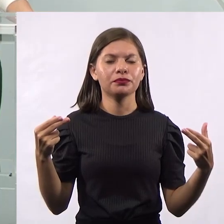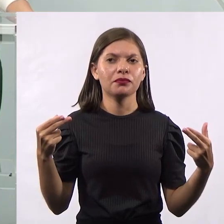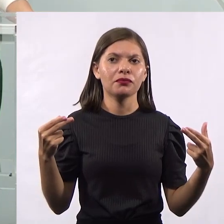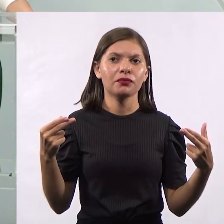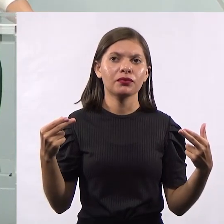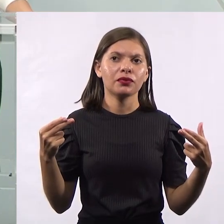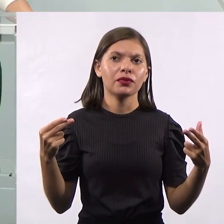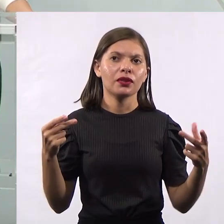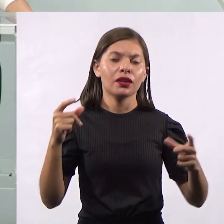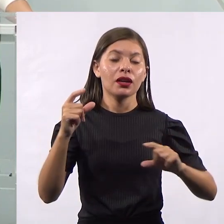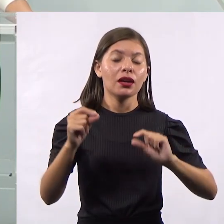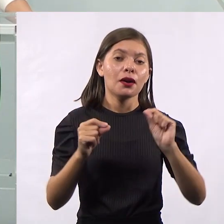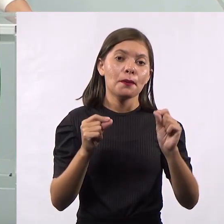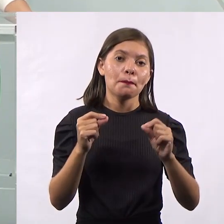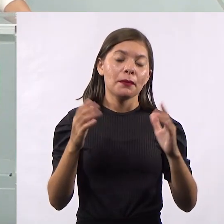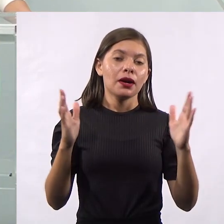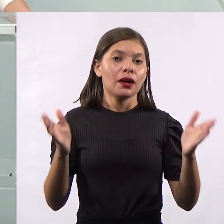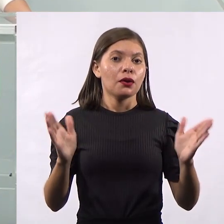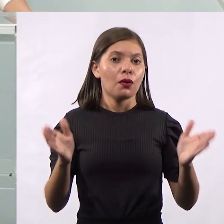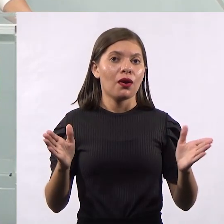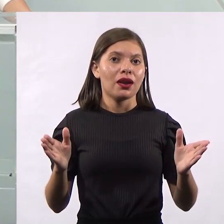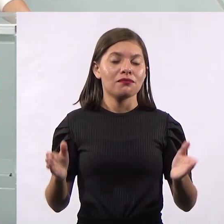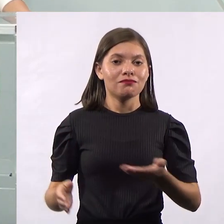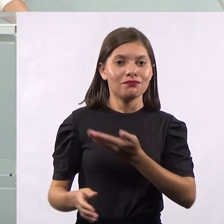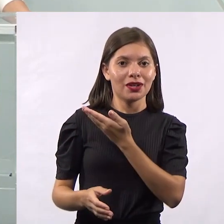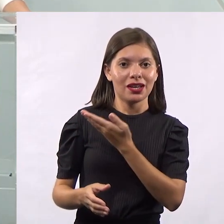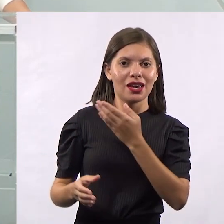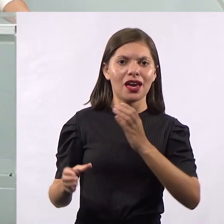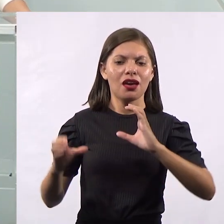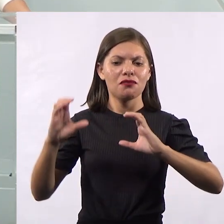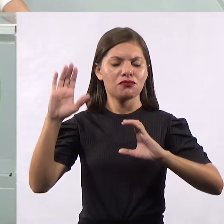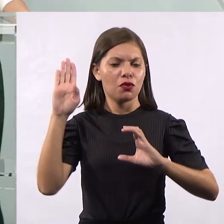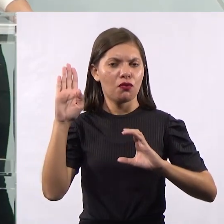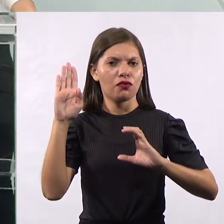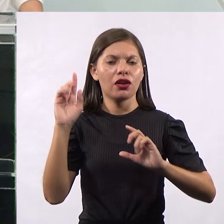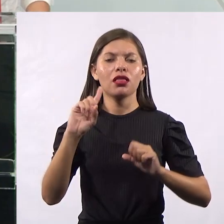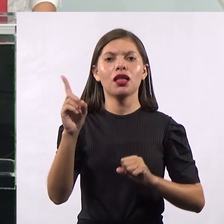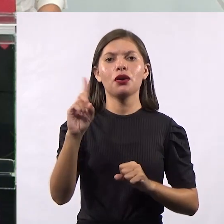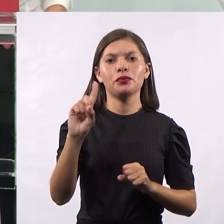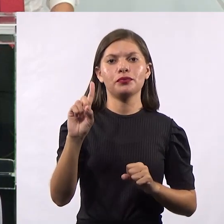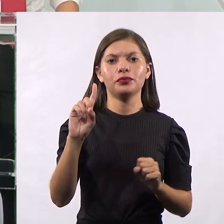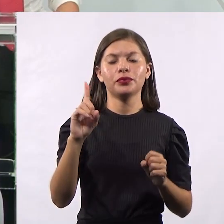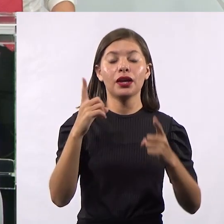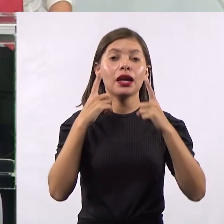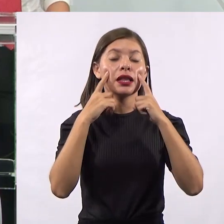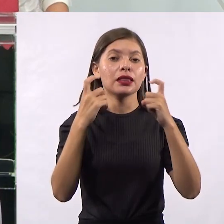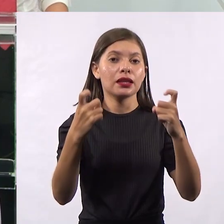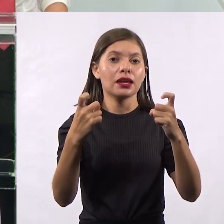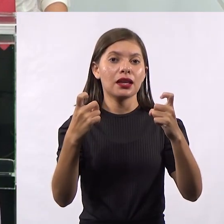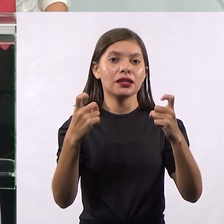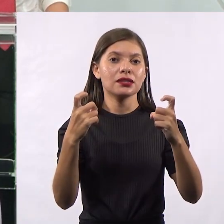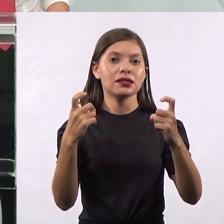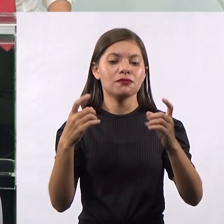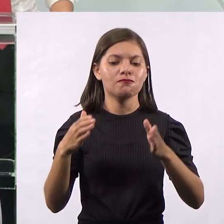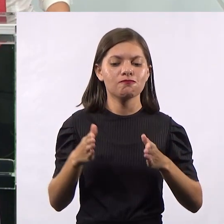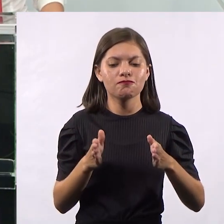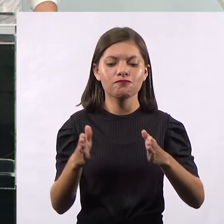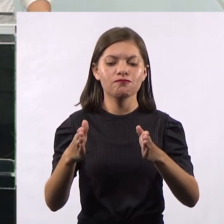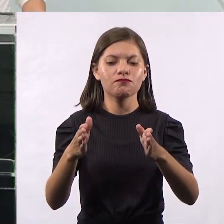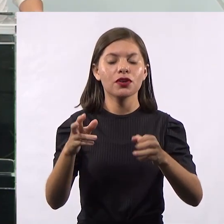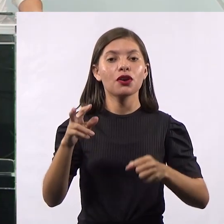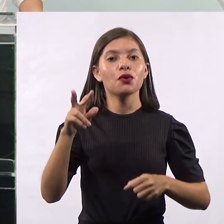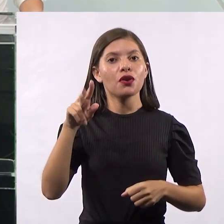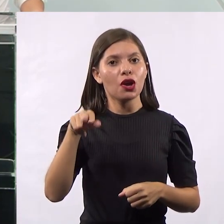divergentes mesmo, né, entre si. Agora, no convênio, não. No convênio, a gente tem interesses que vão para o